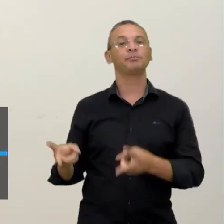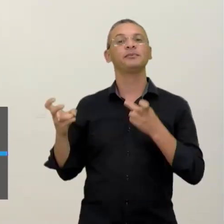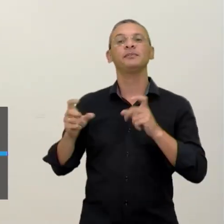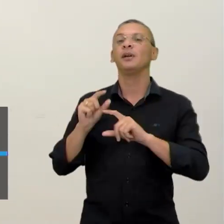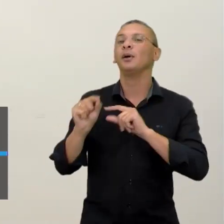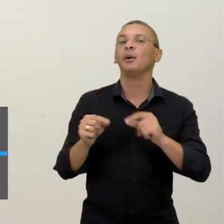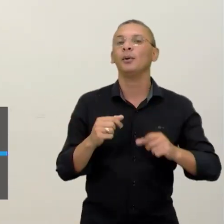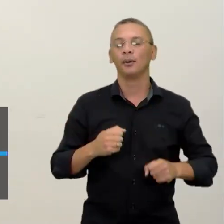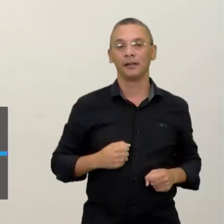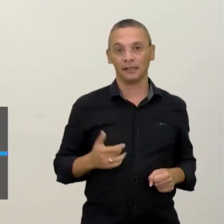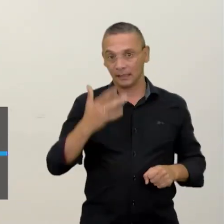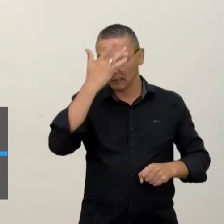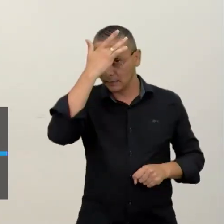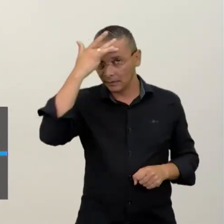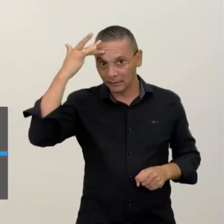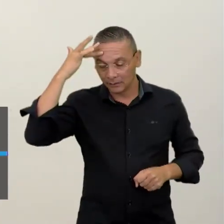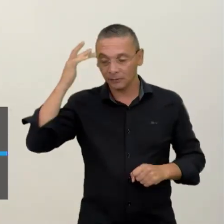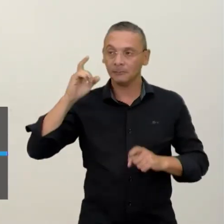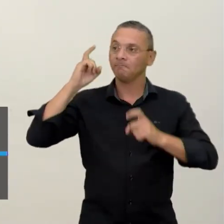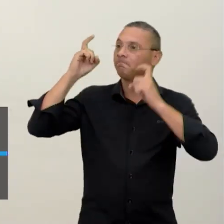ali havia uma preocupação